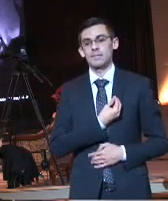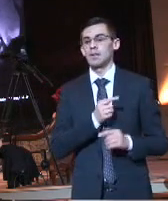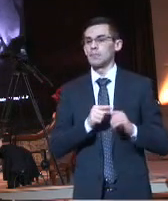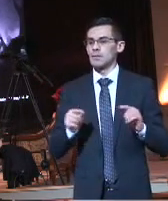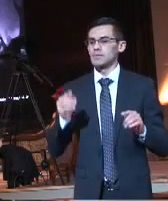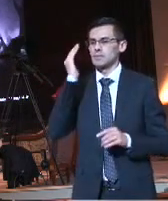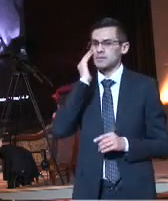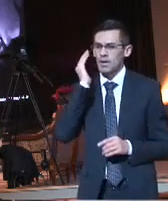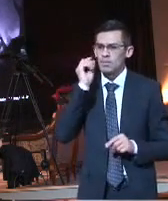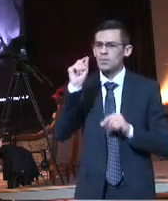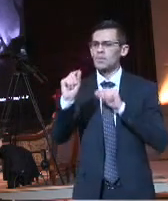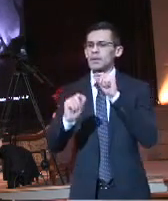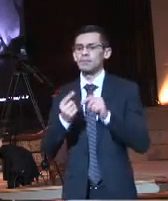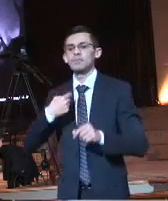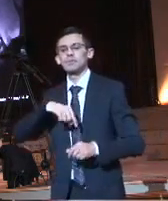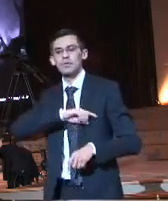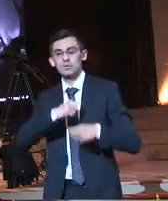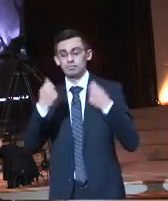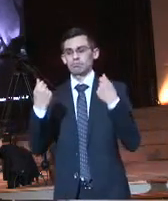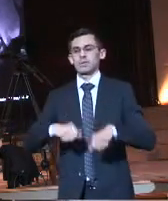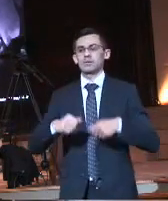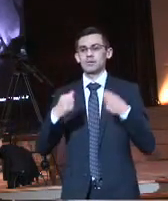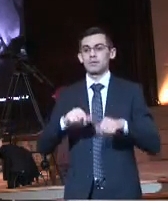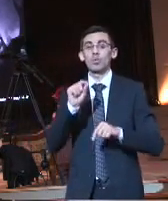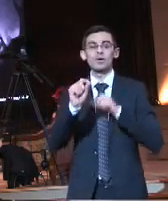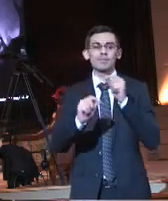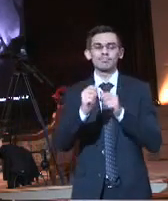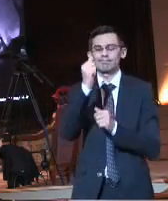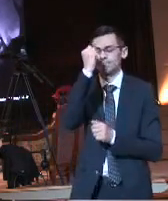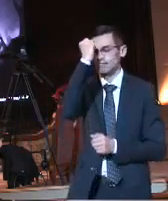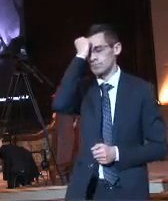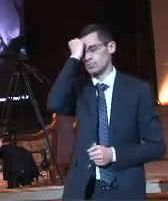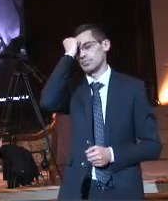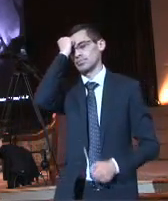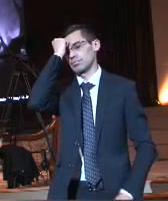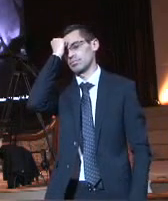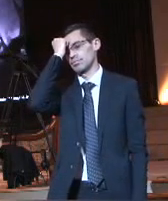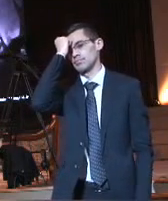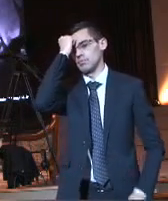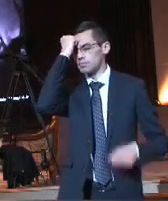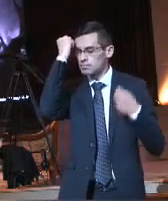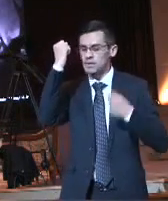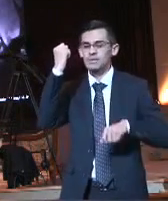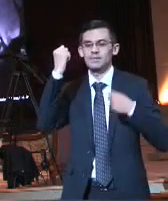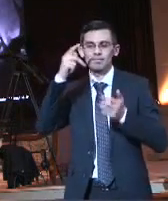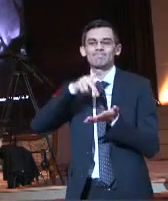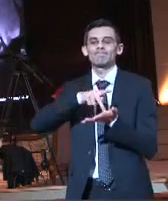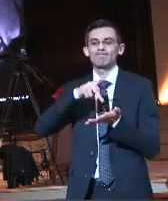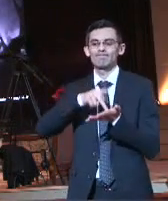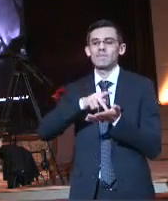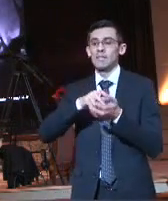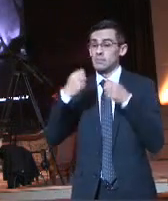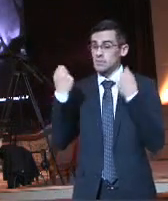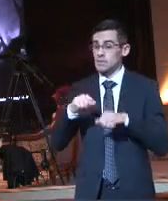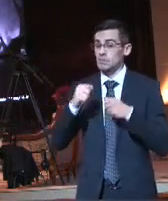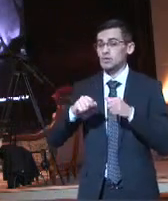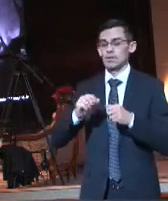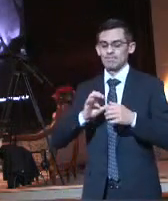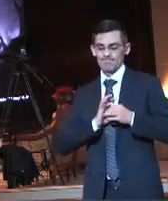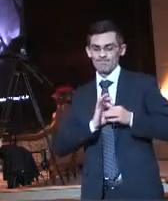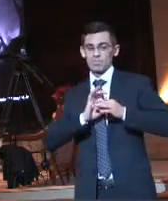estas questões nós precisamos de arrependimento. E nós precisamos deixar Jesus